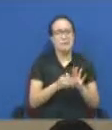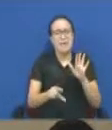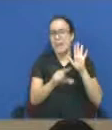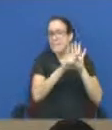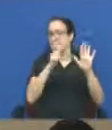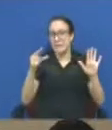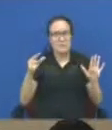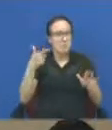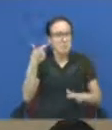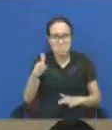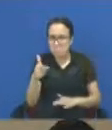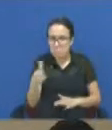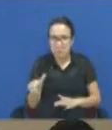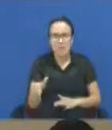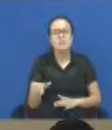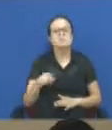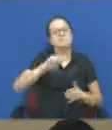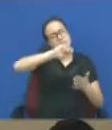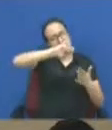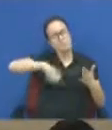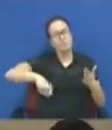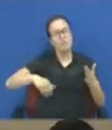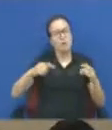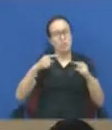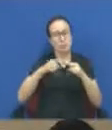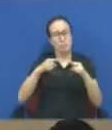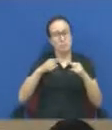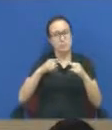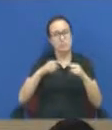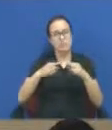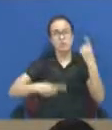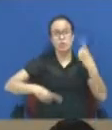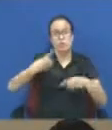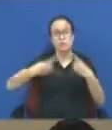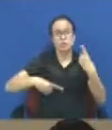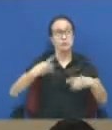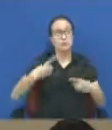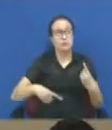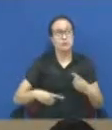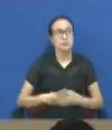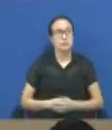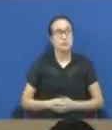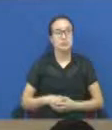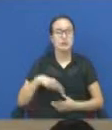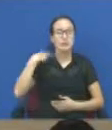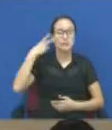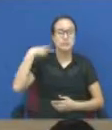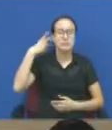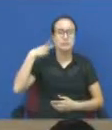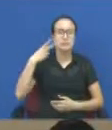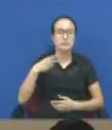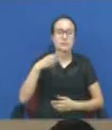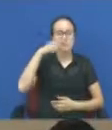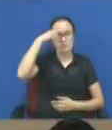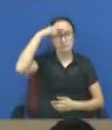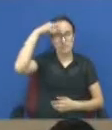são favoráveis. Está em discussão o projeto de lei 230 de 2014. Com a palavra, o vereador Wilson.